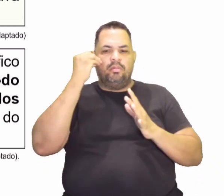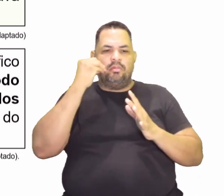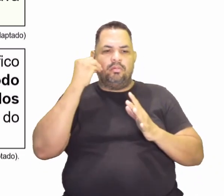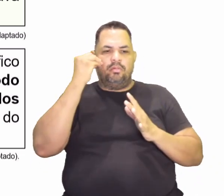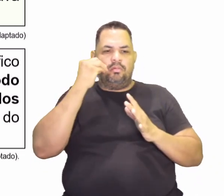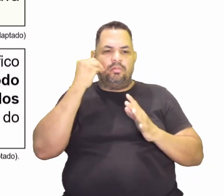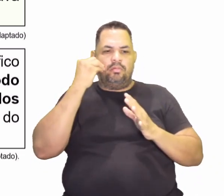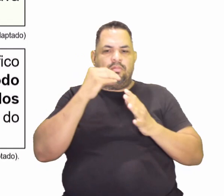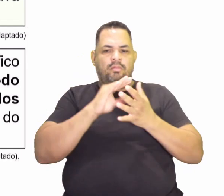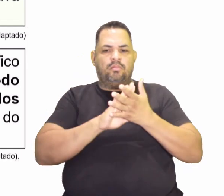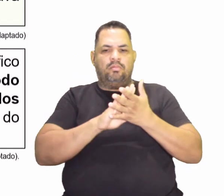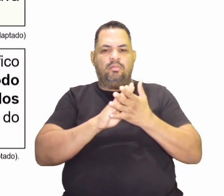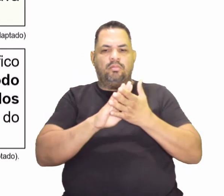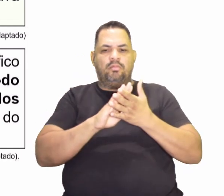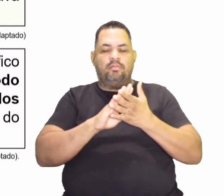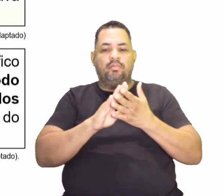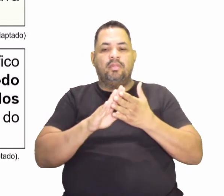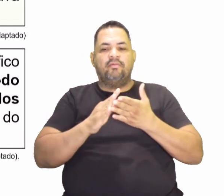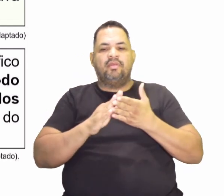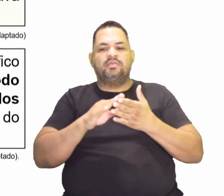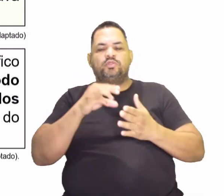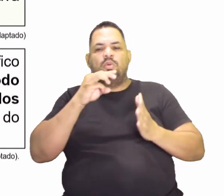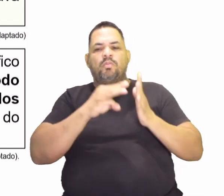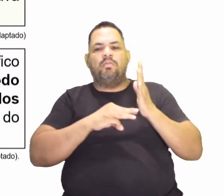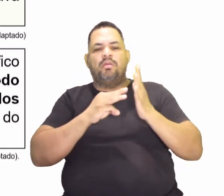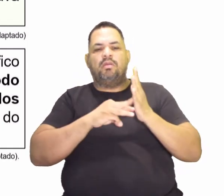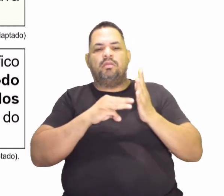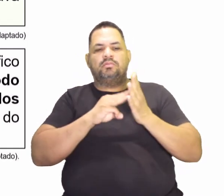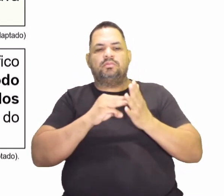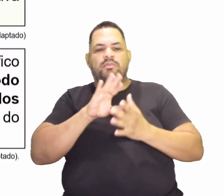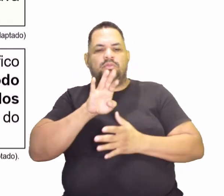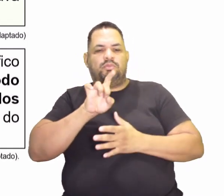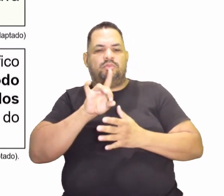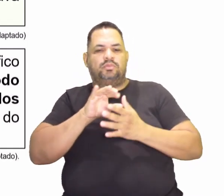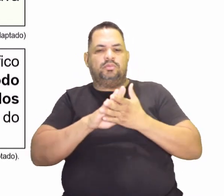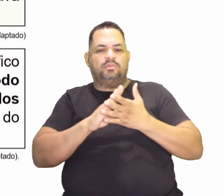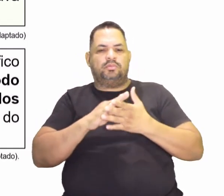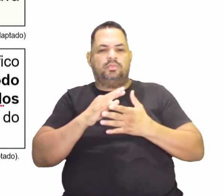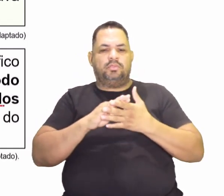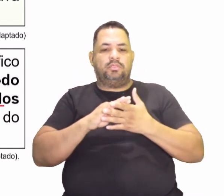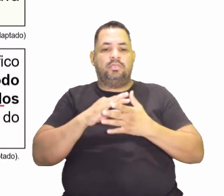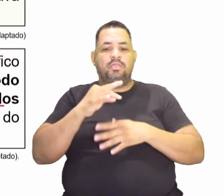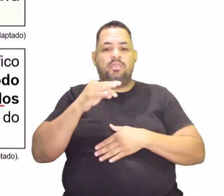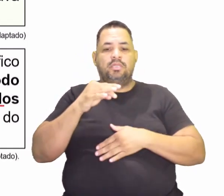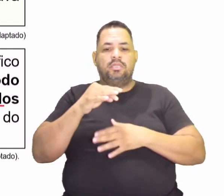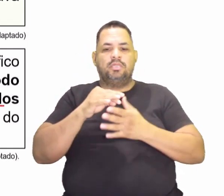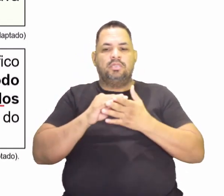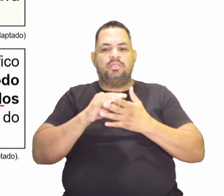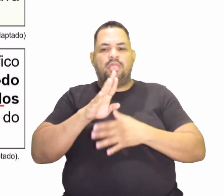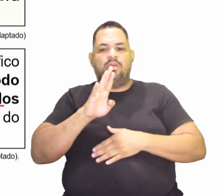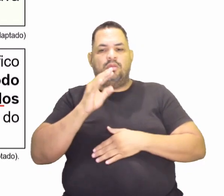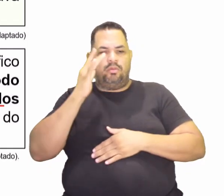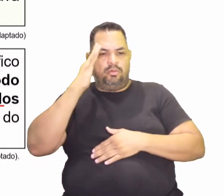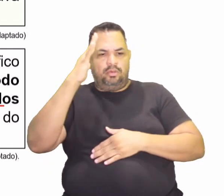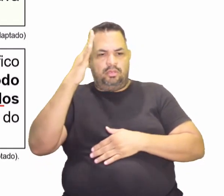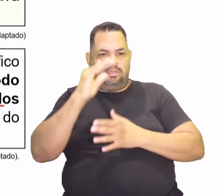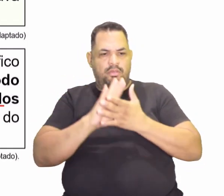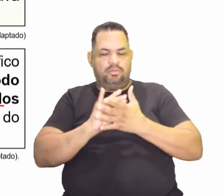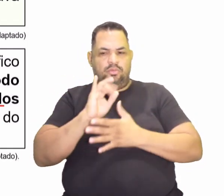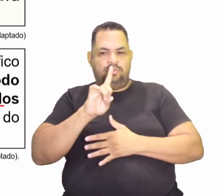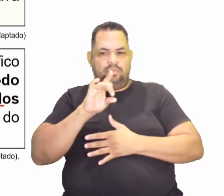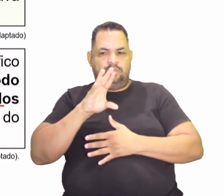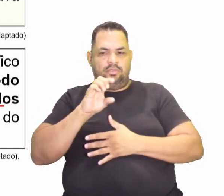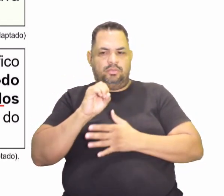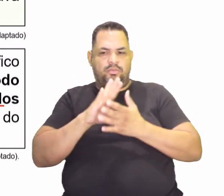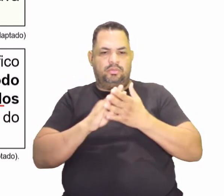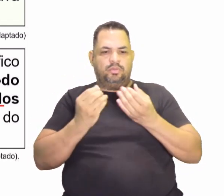método indutivo sua reflexão crítica, na chamada teoria dos ídolos, que a gente vai ver, são 6, com relação